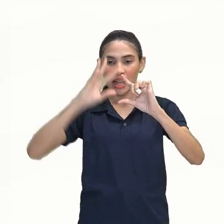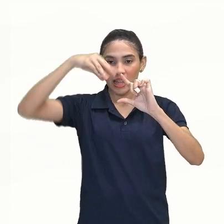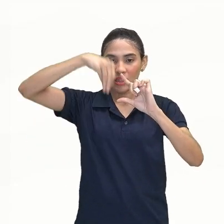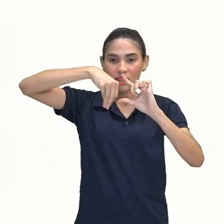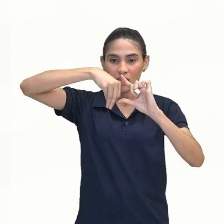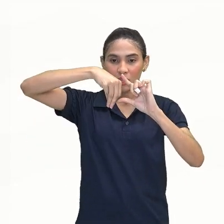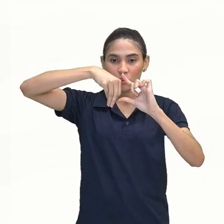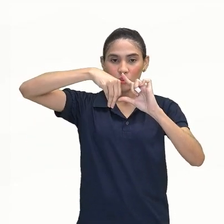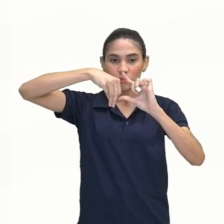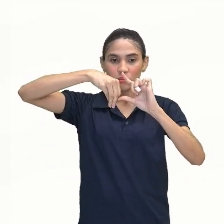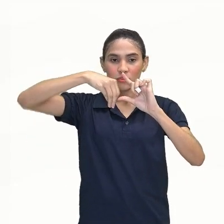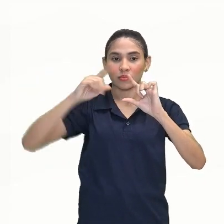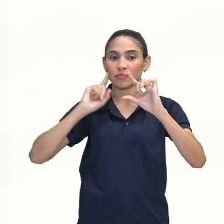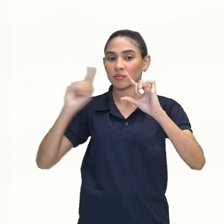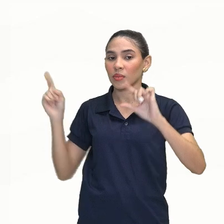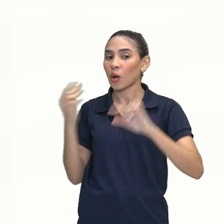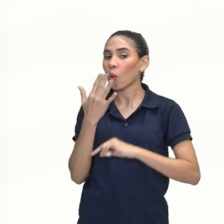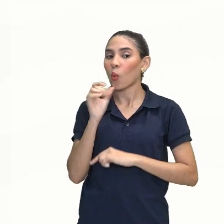tá?